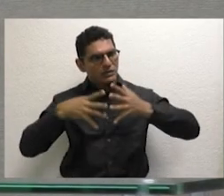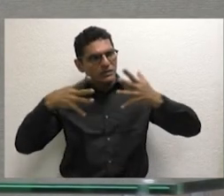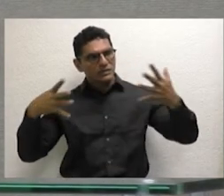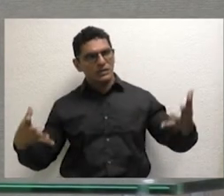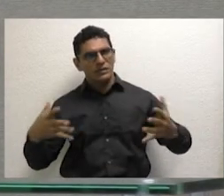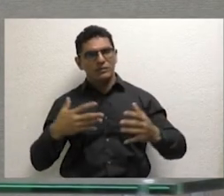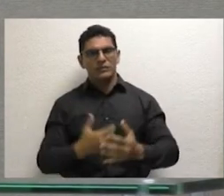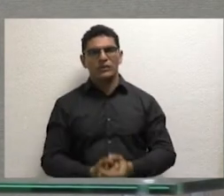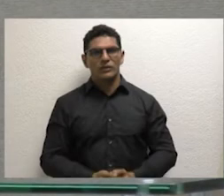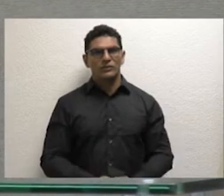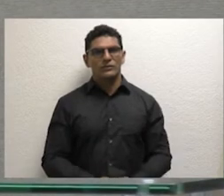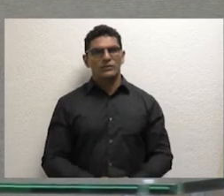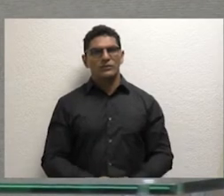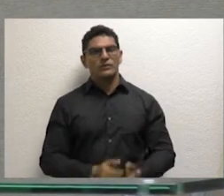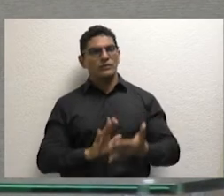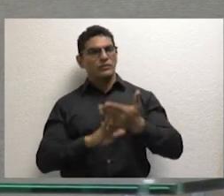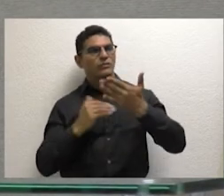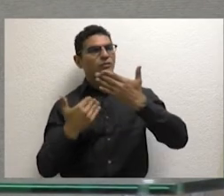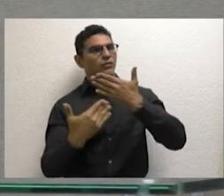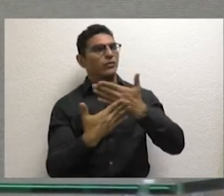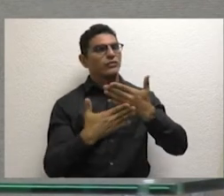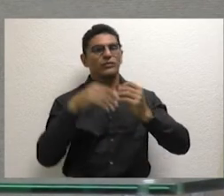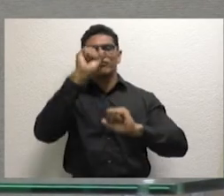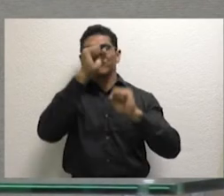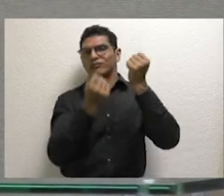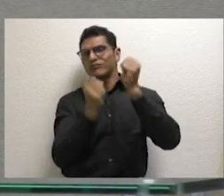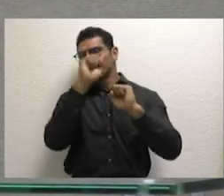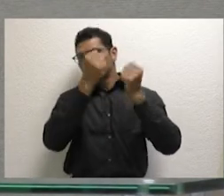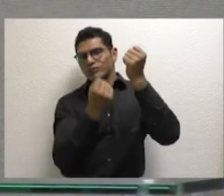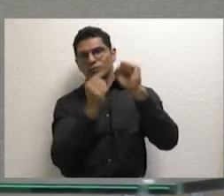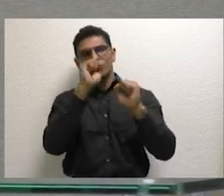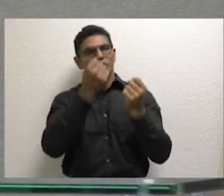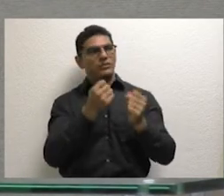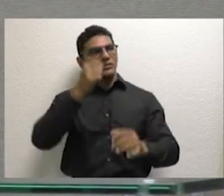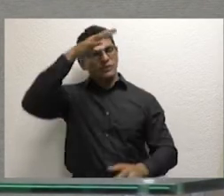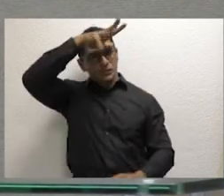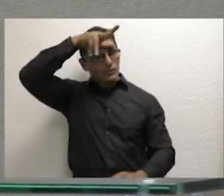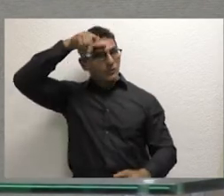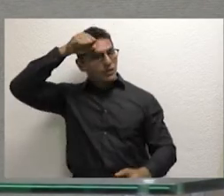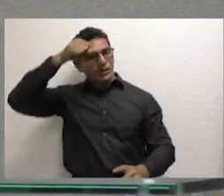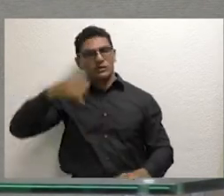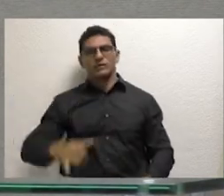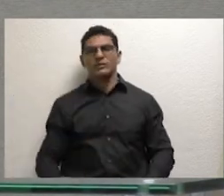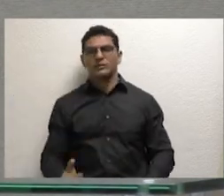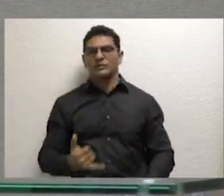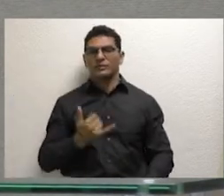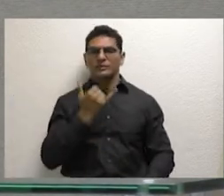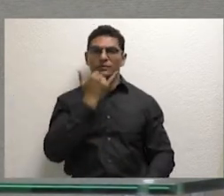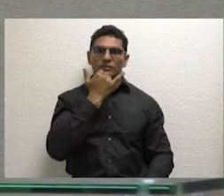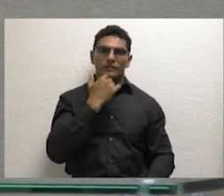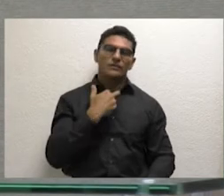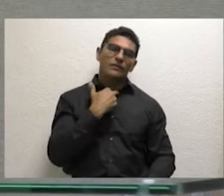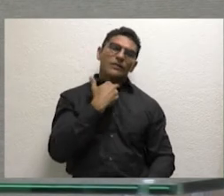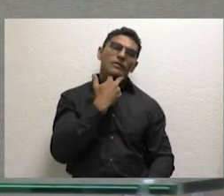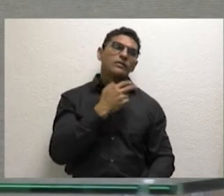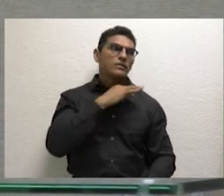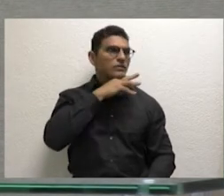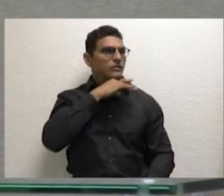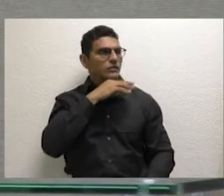do modelo zona franca de Manaus desculpa eu estou com a voz um pouco ruim